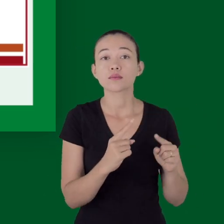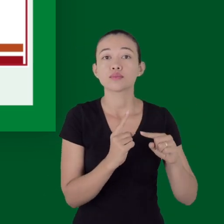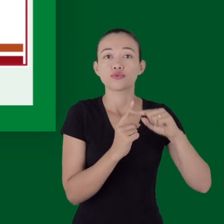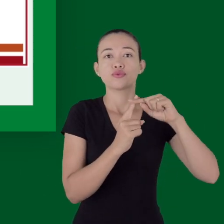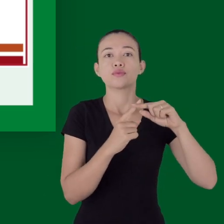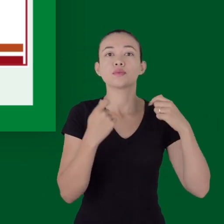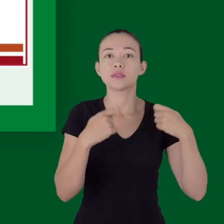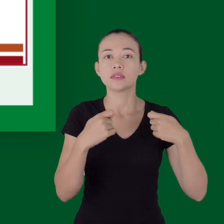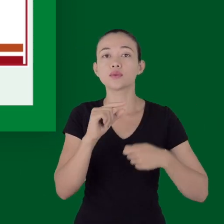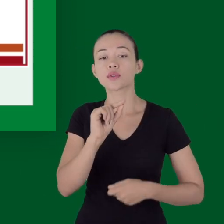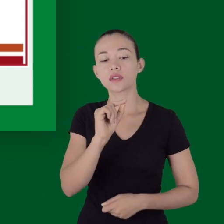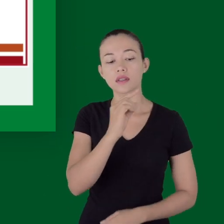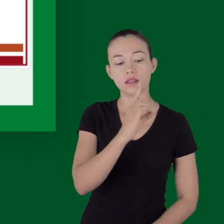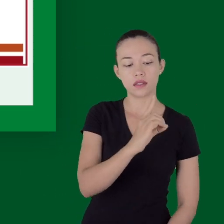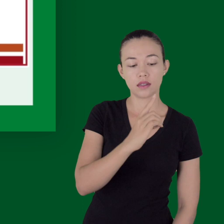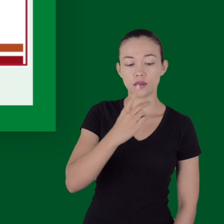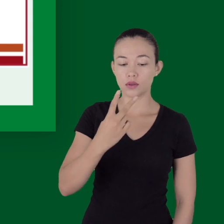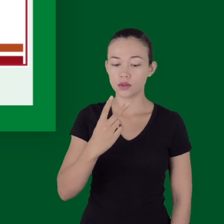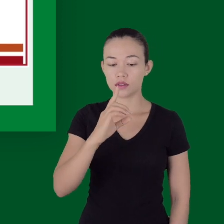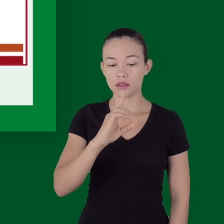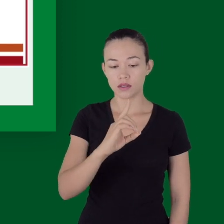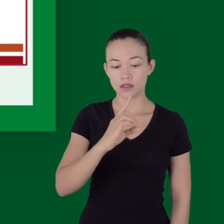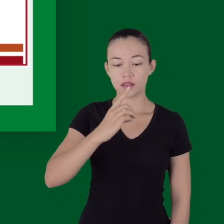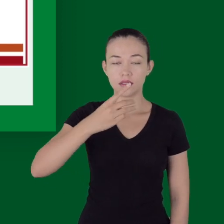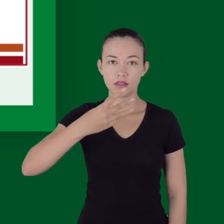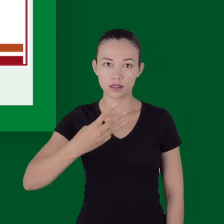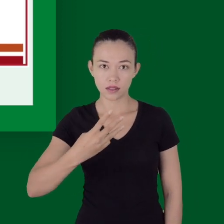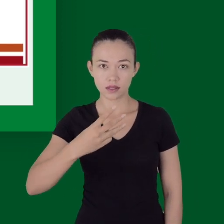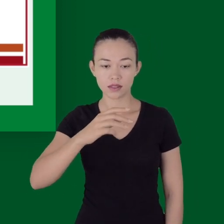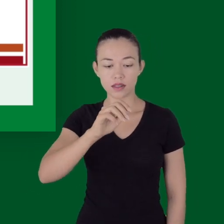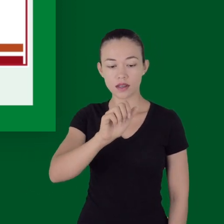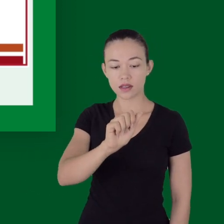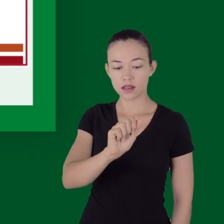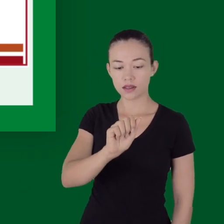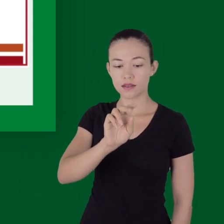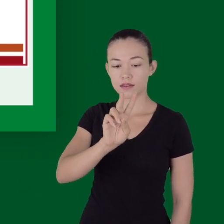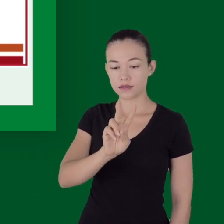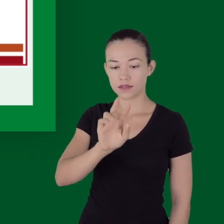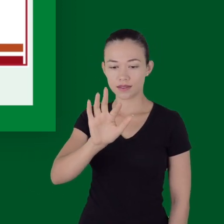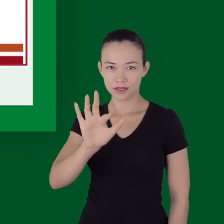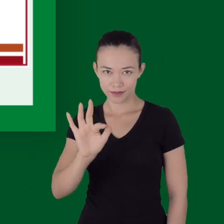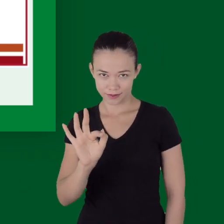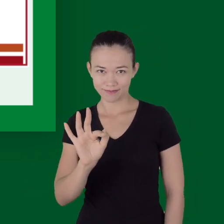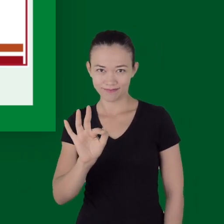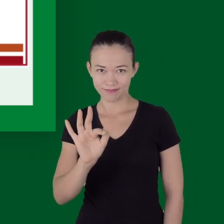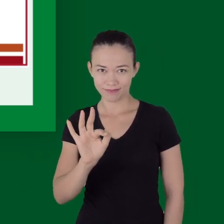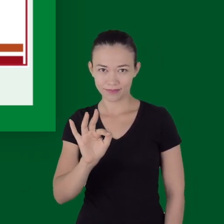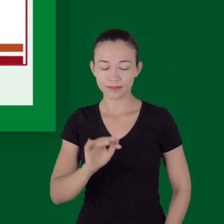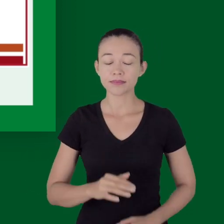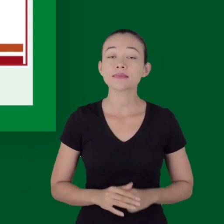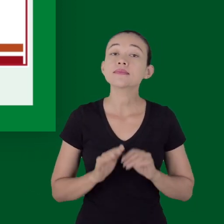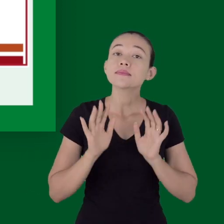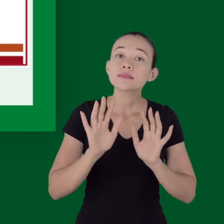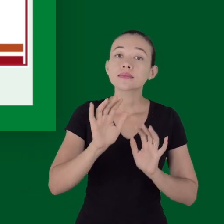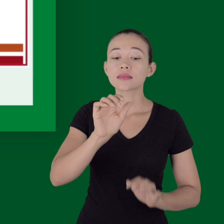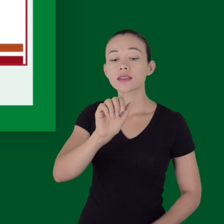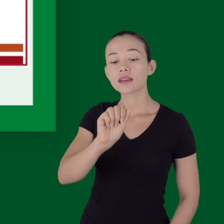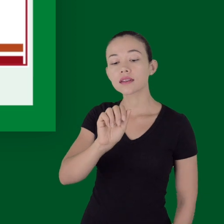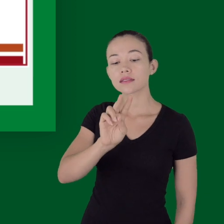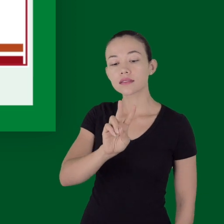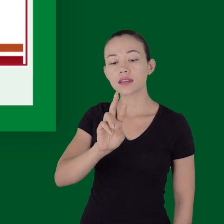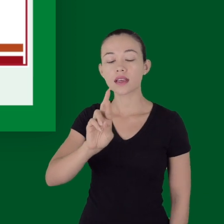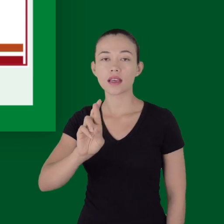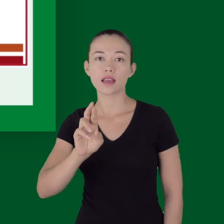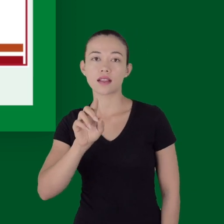e EVF, que a gente consegue ver aqui no slide, e negativa em AVR, né, que é